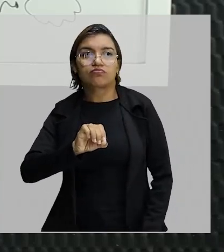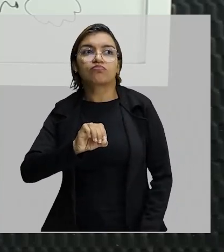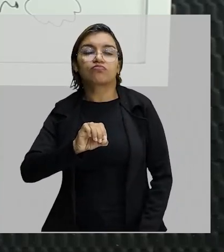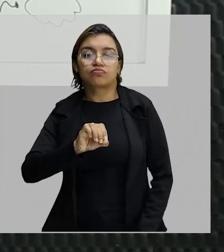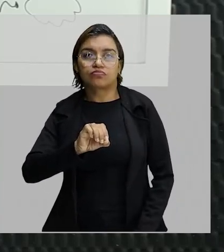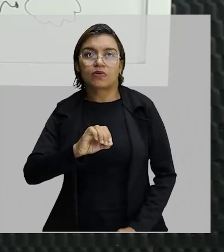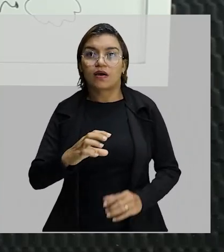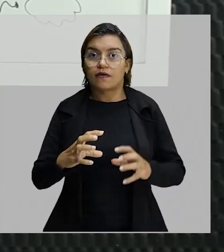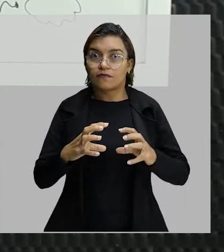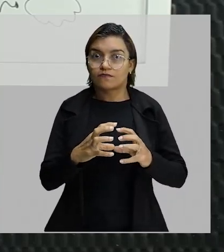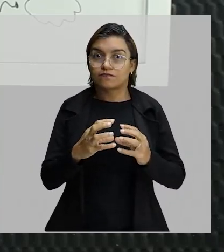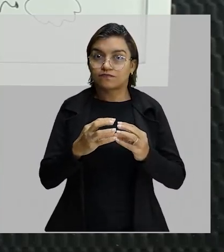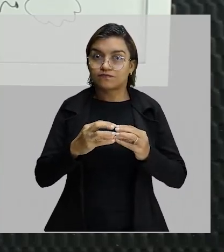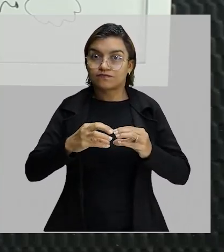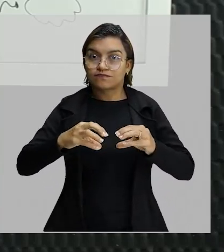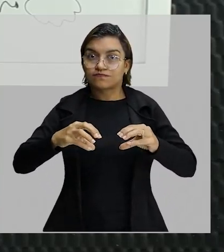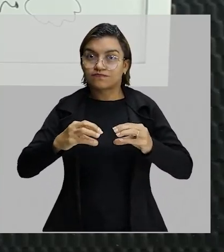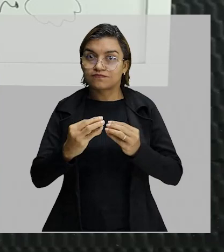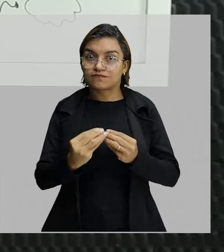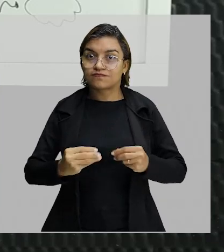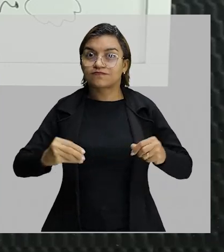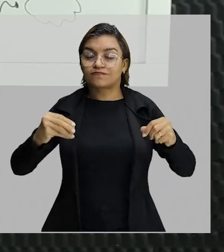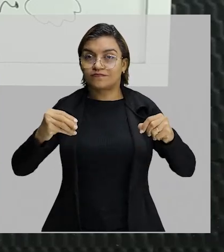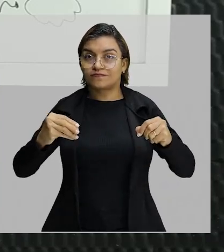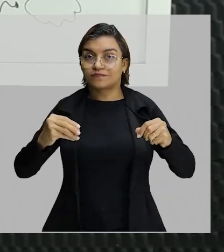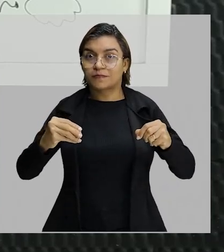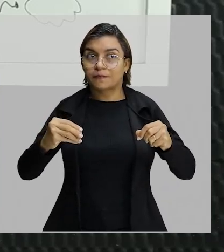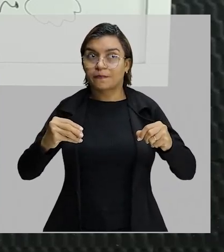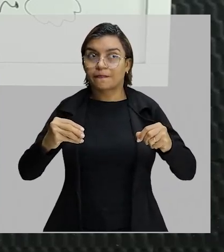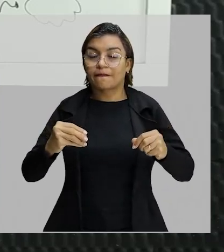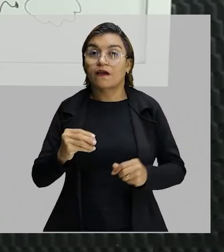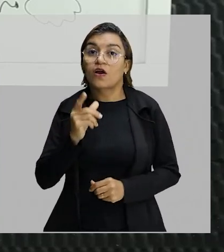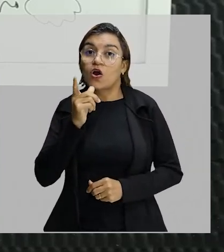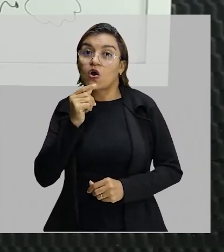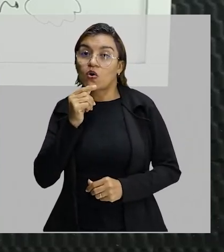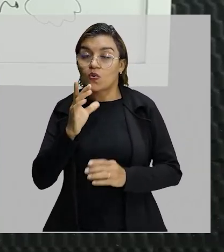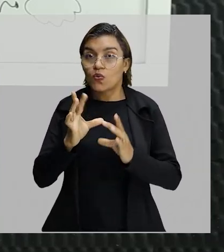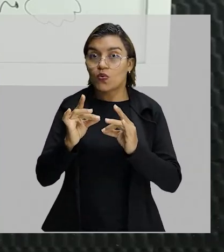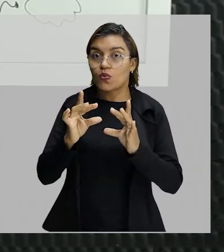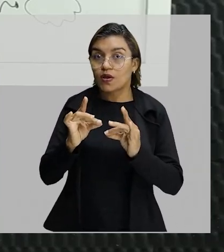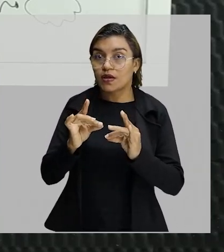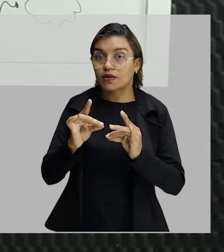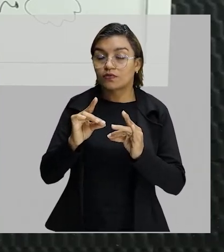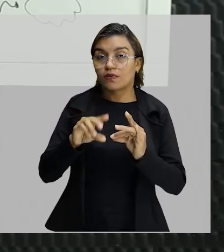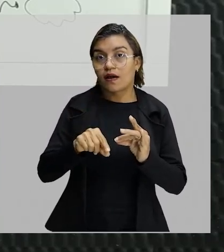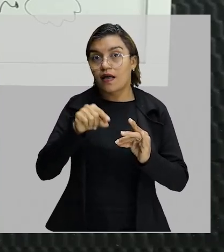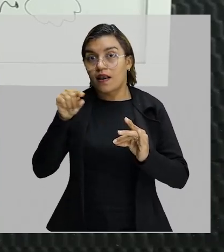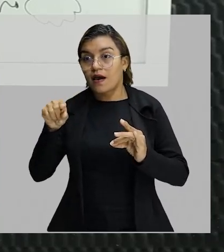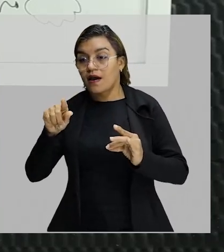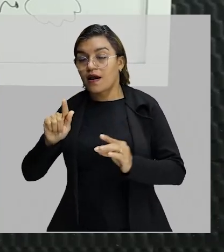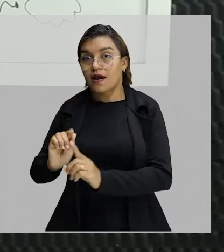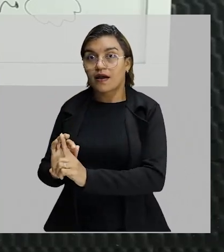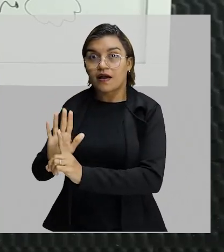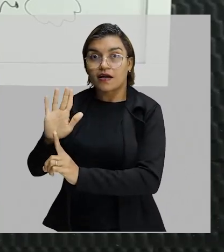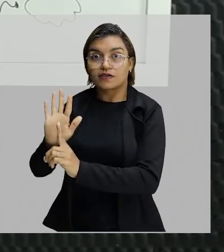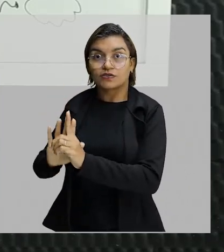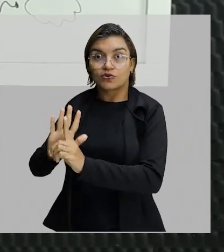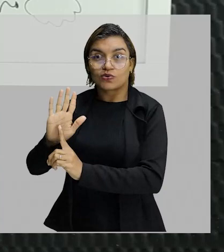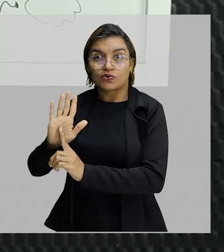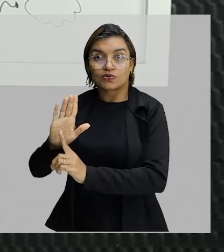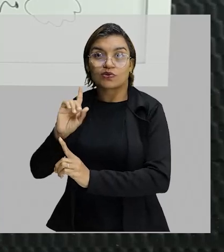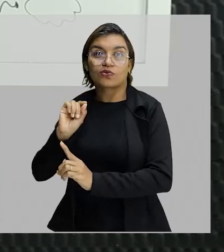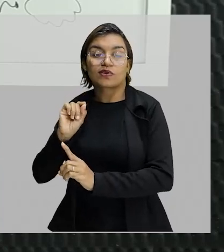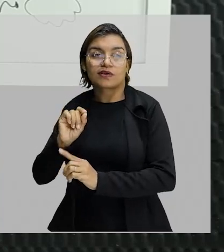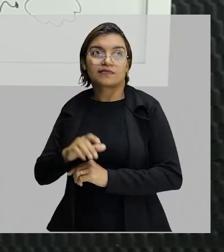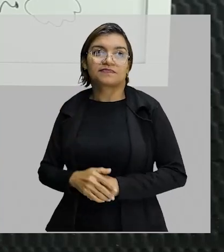Então, essa é a fusão. Do estado líquido para o estado gasoso, aqui nós vamos ter três nomes diferentes,